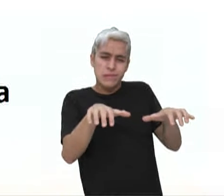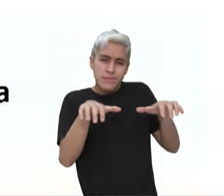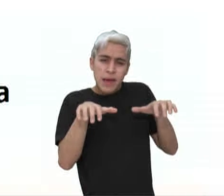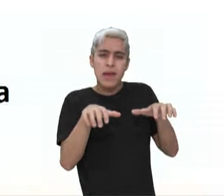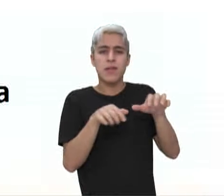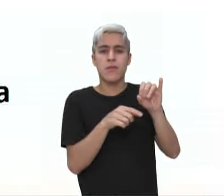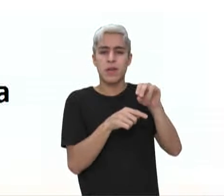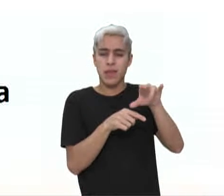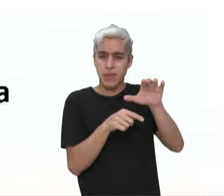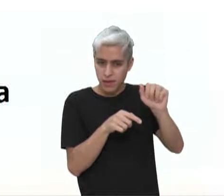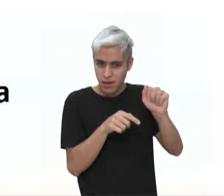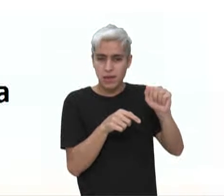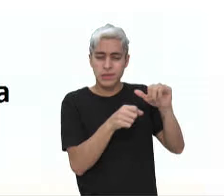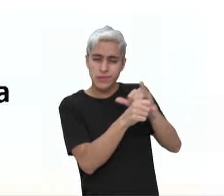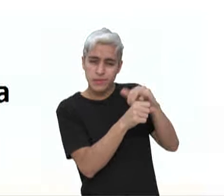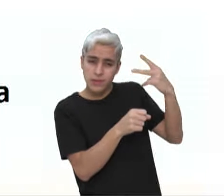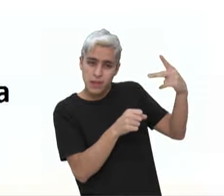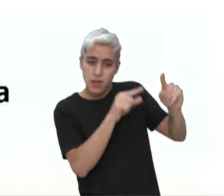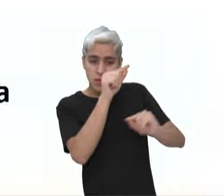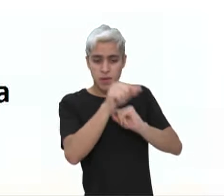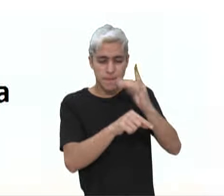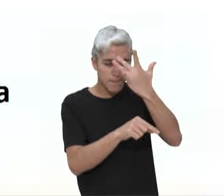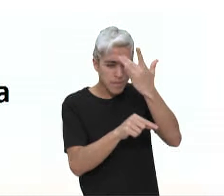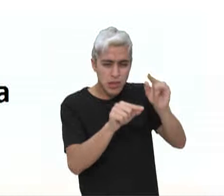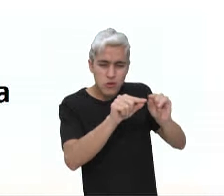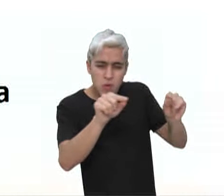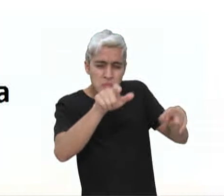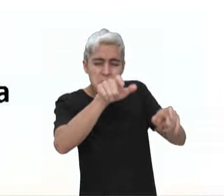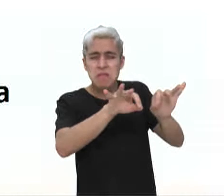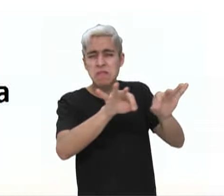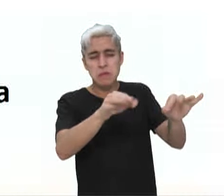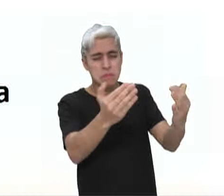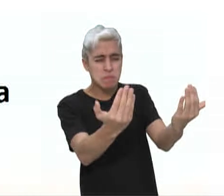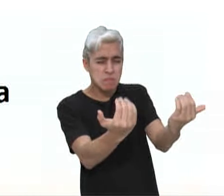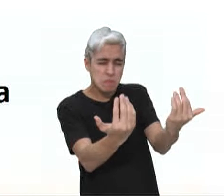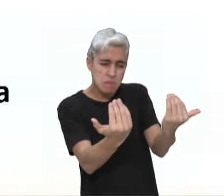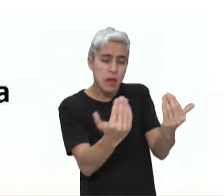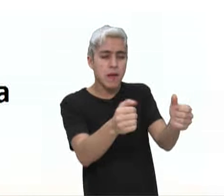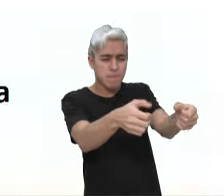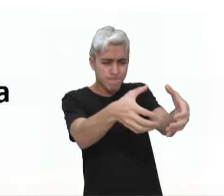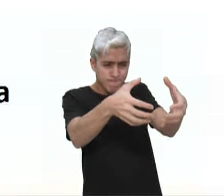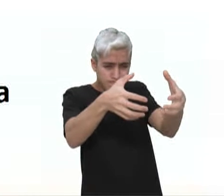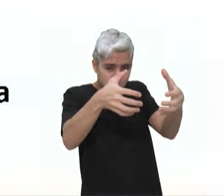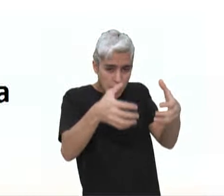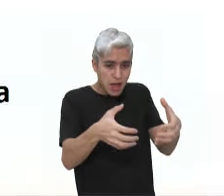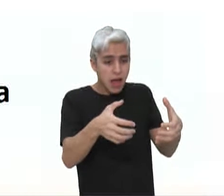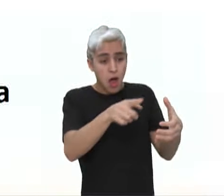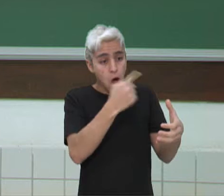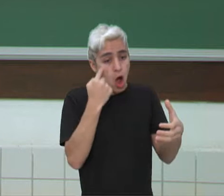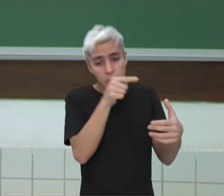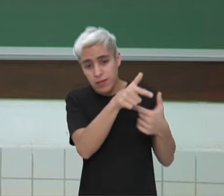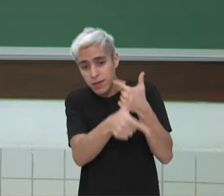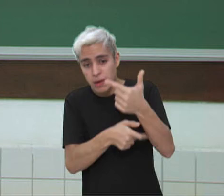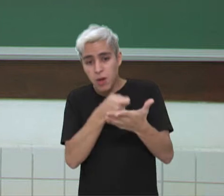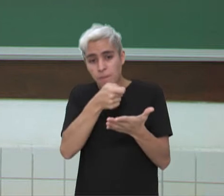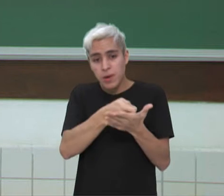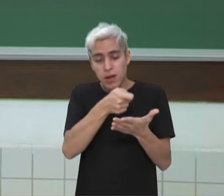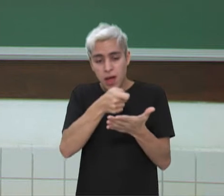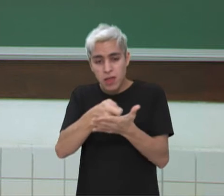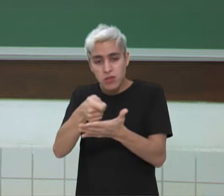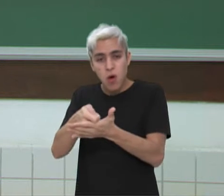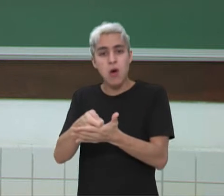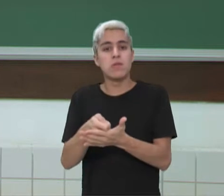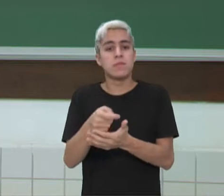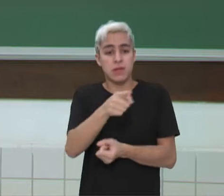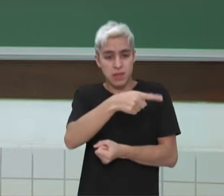da chegada dos espanhóis. Camponeses eram convocados algumas vezes por ano para trabalhos obrigatórios e deveriam